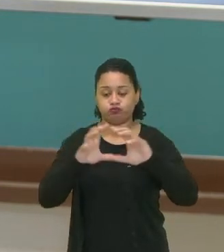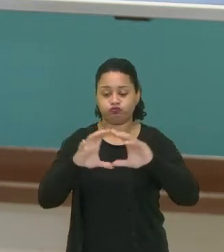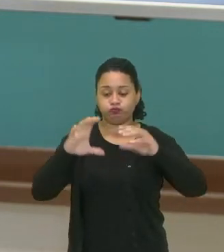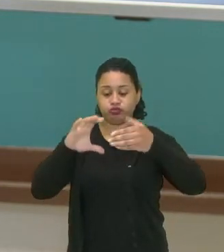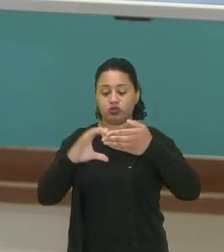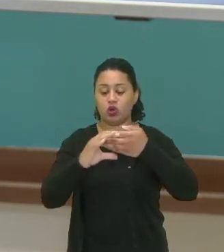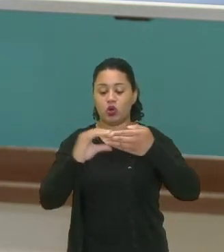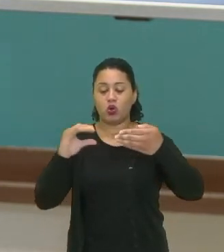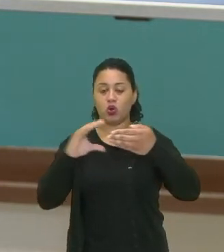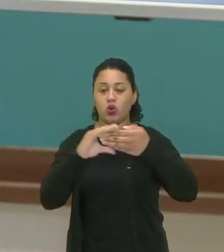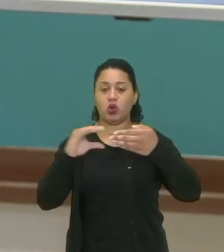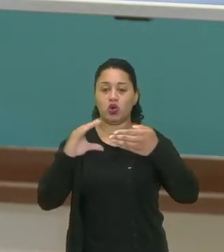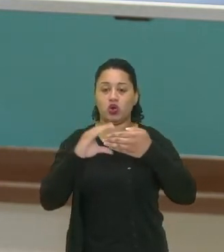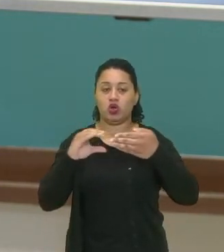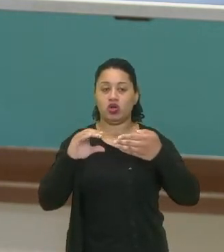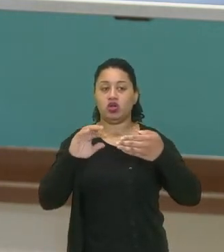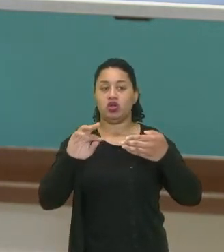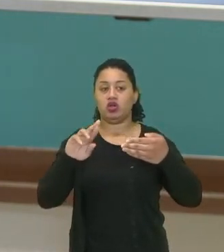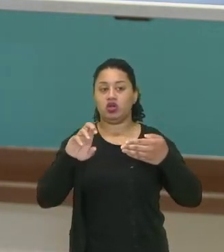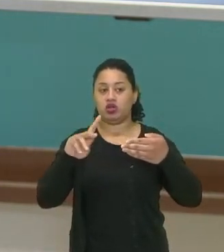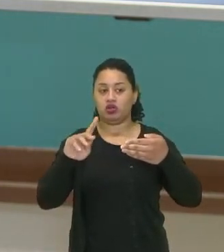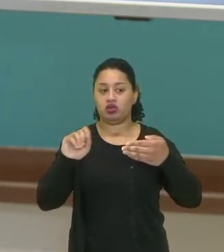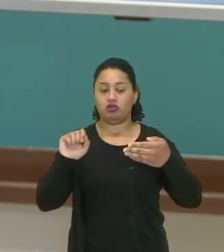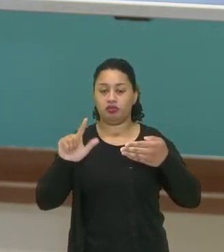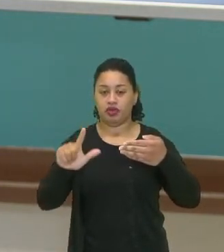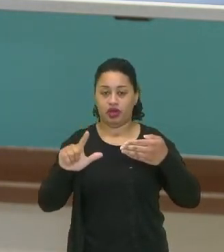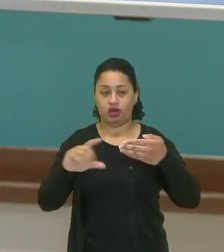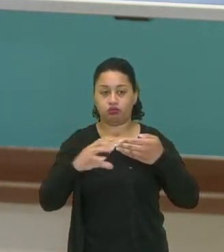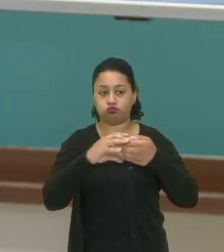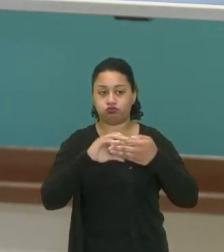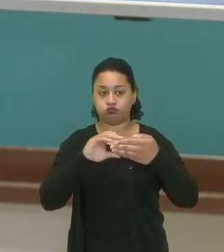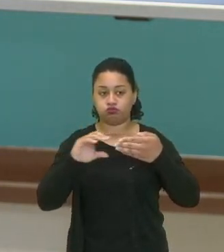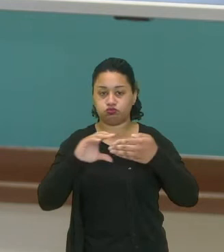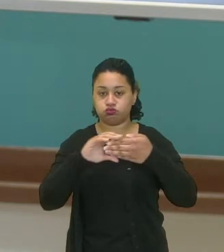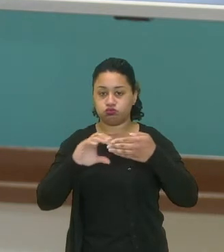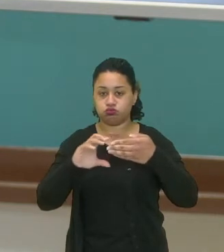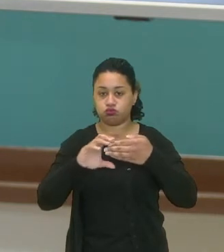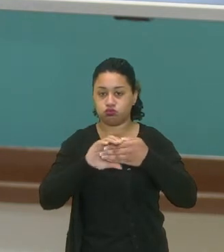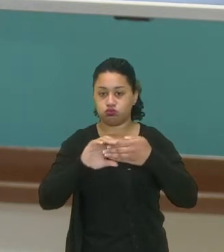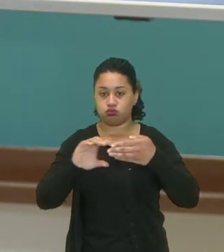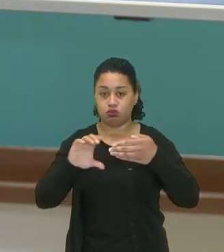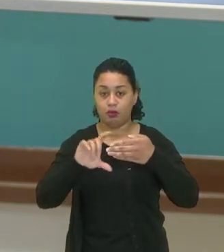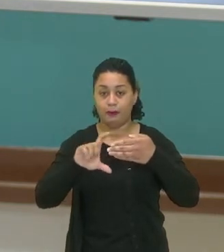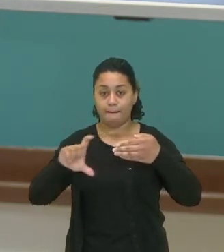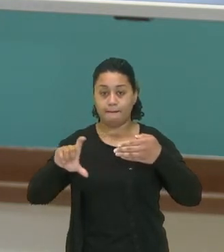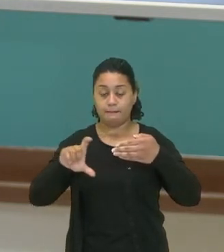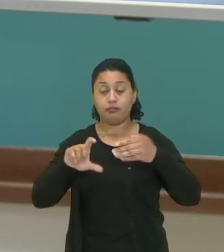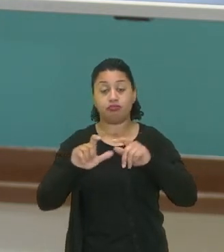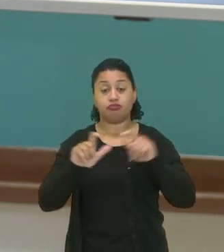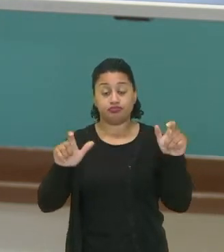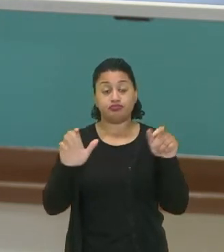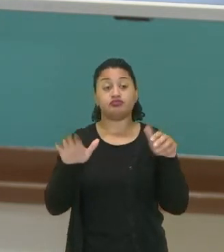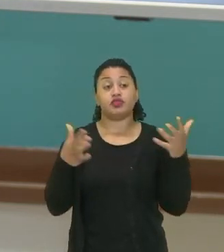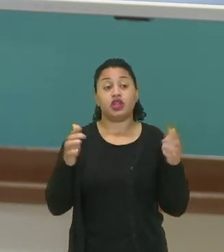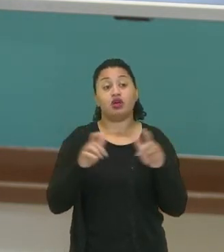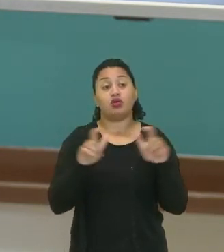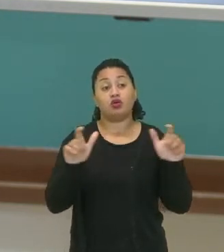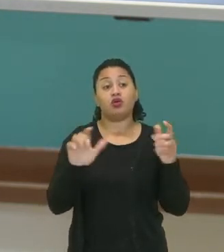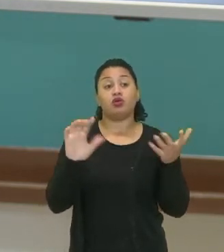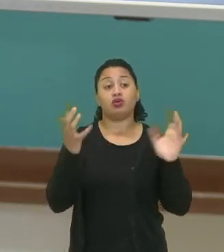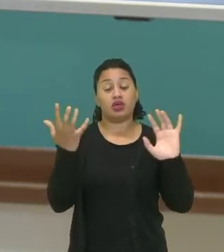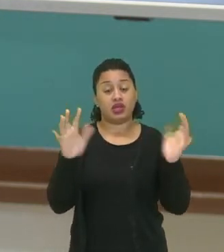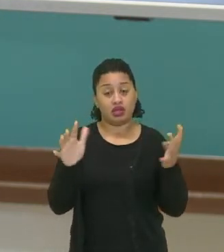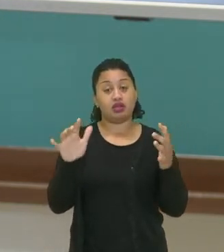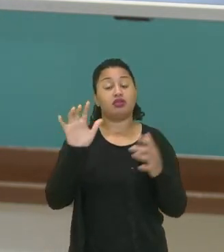zona intertropical, ou também chamada de zona tropical do planeta. Portanto, no geral, os climas da África são climas